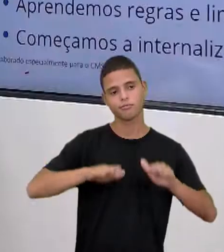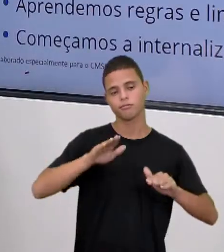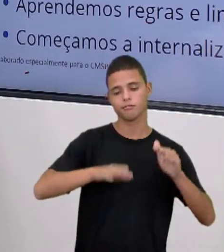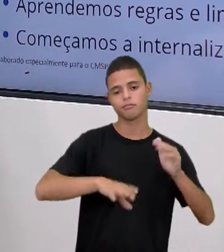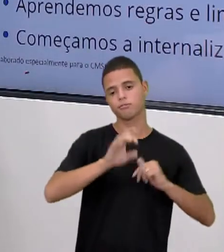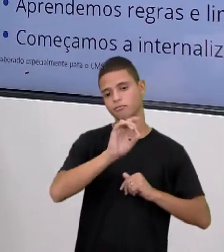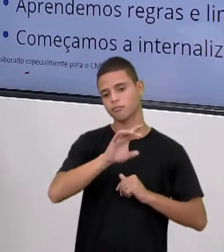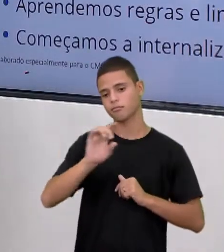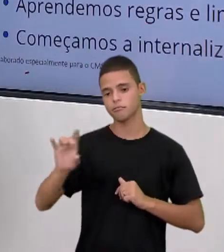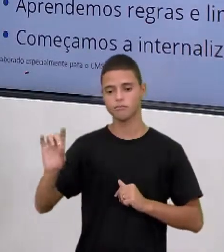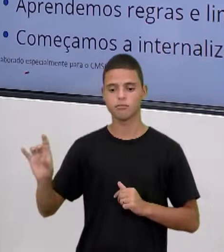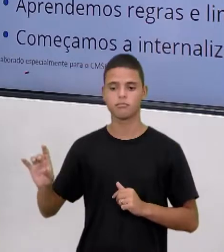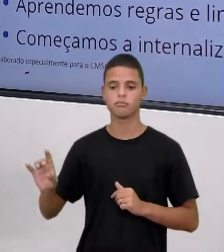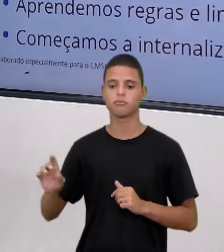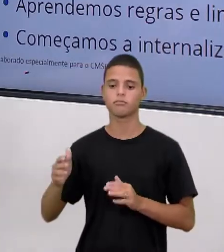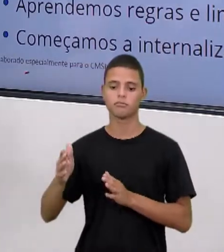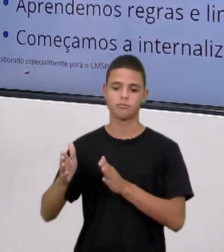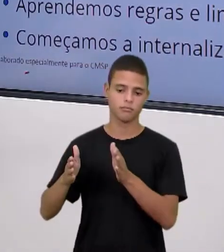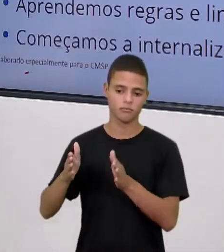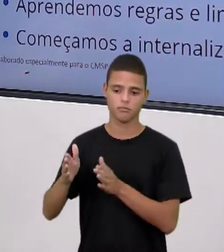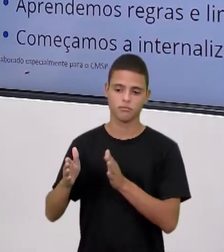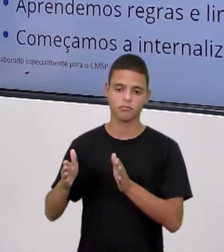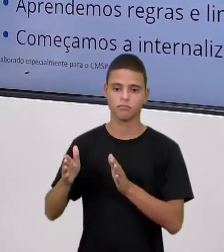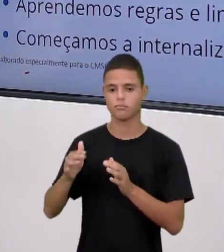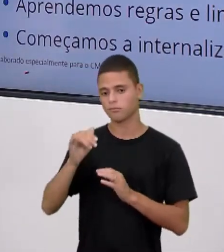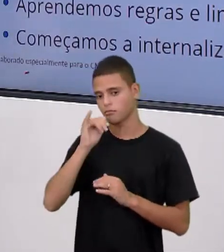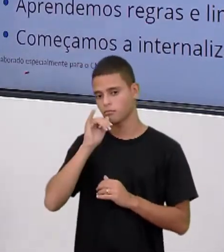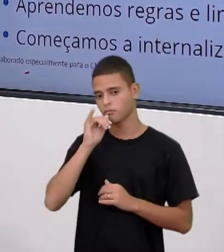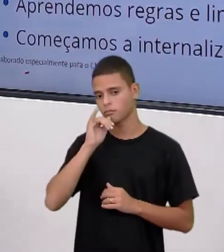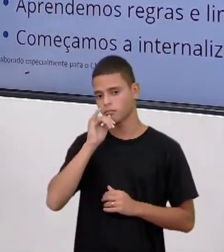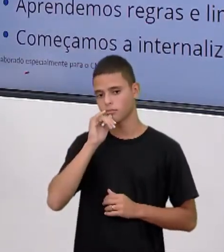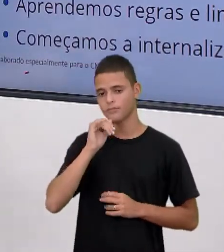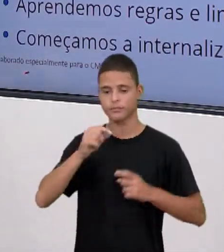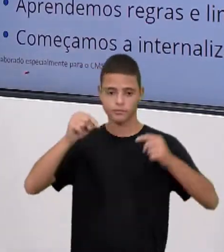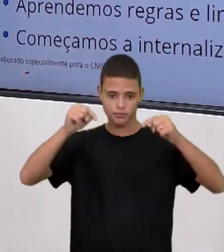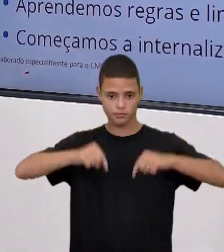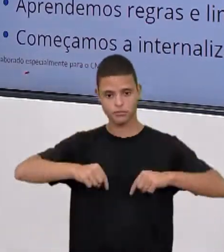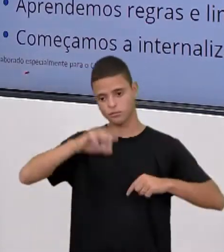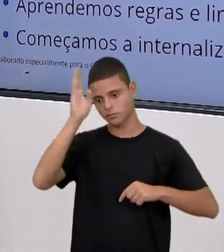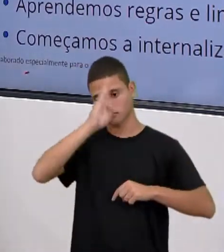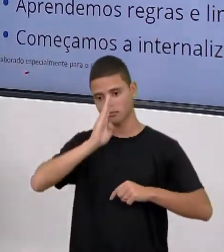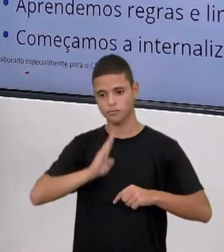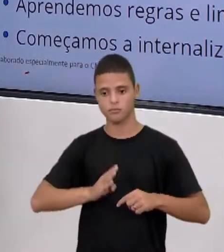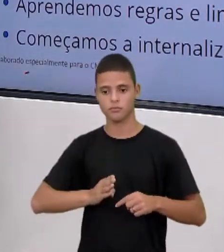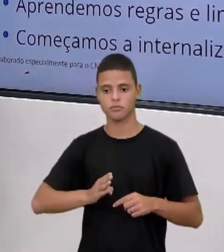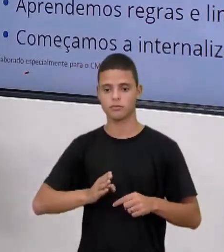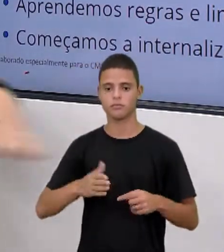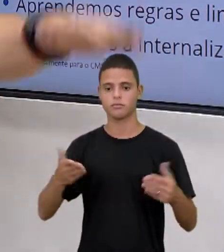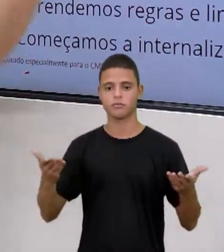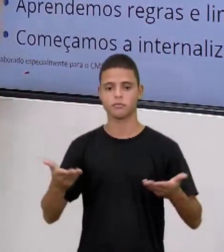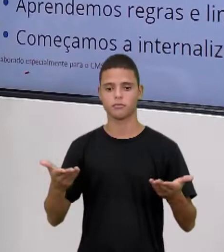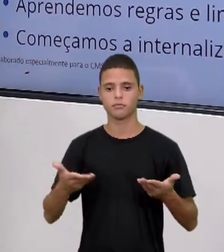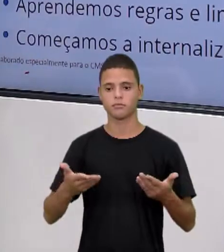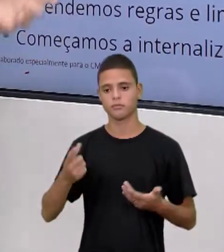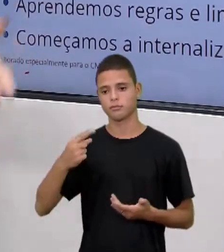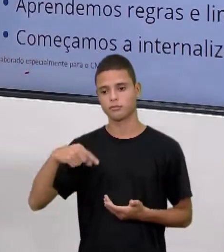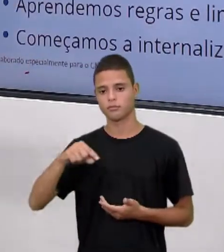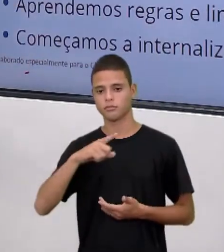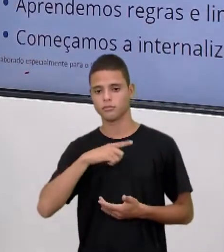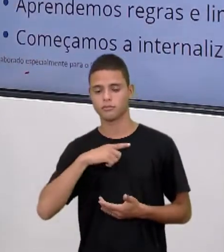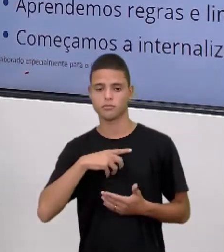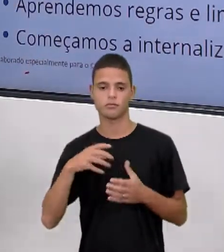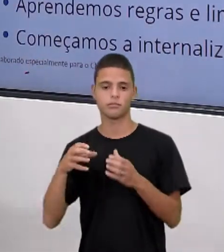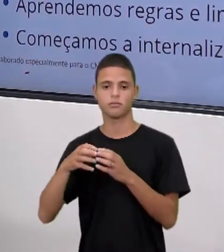variável, de uma época para outra. Então, por exemplo, aqui no Brasil, a gente tem aqui o próprio